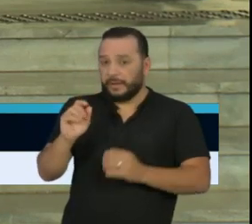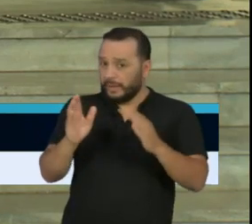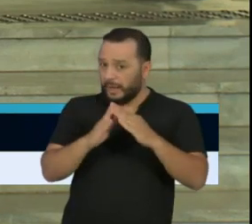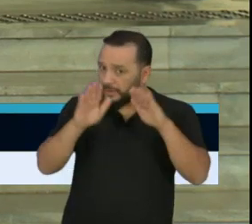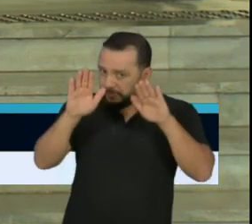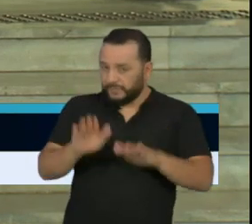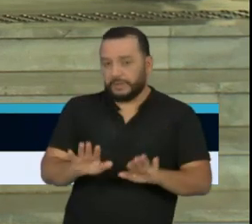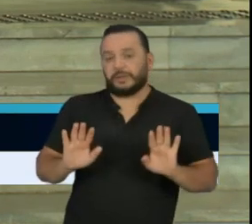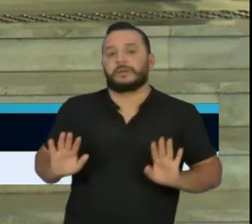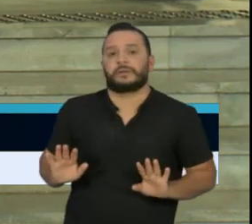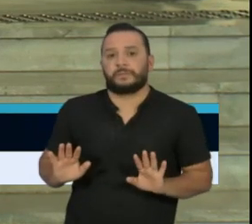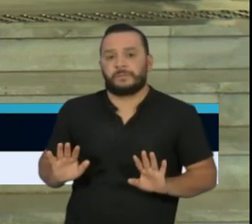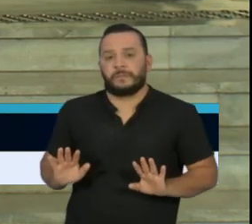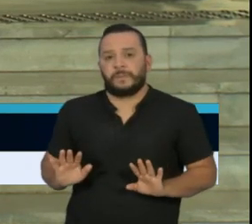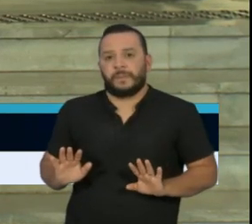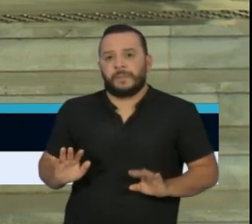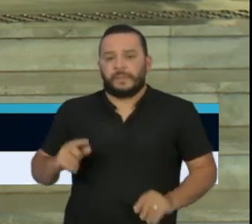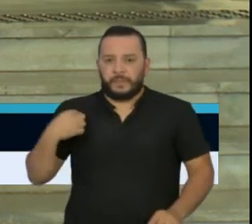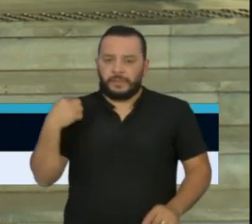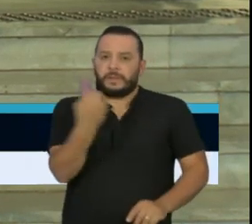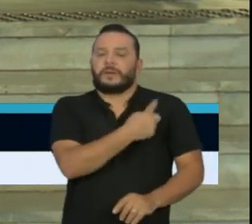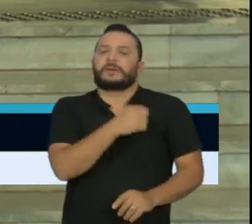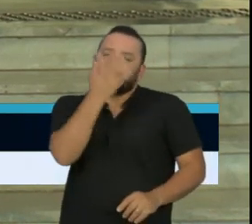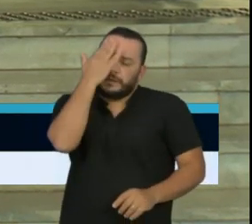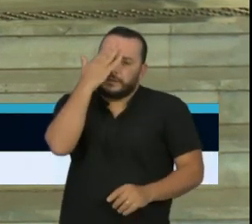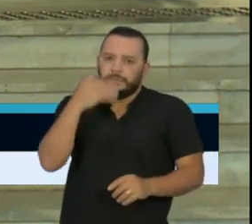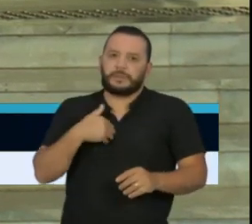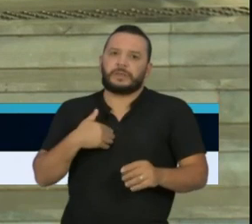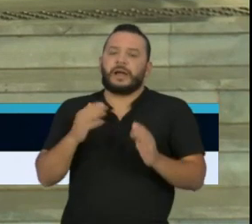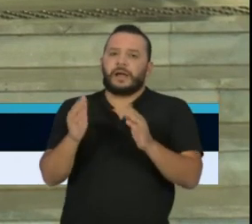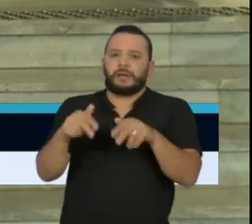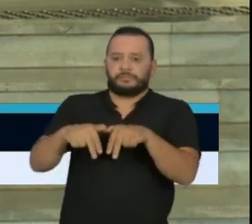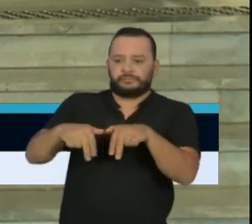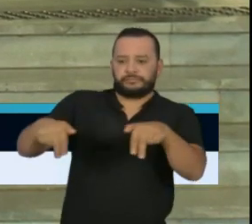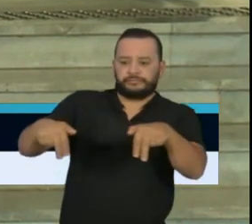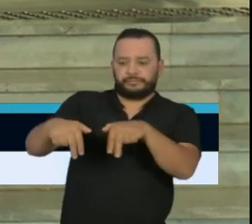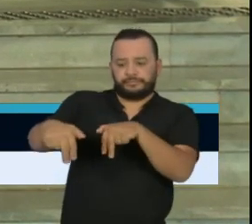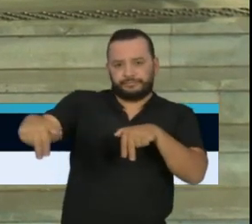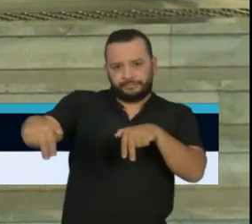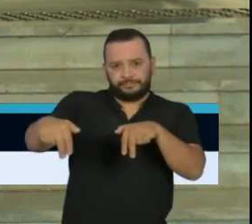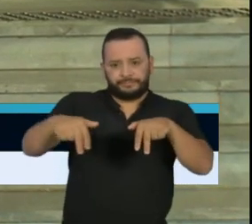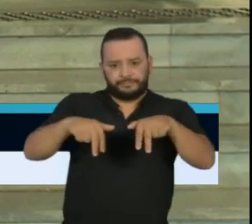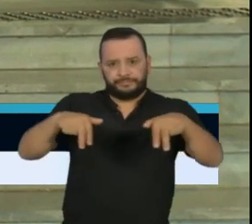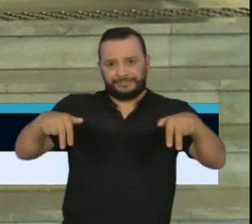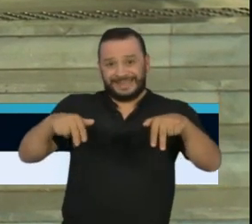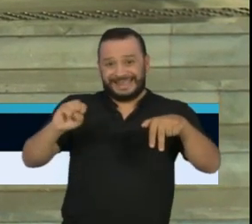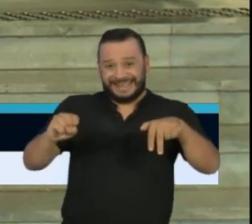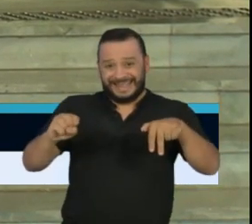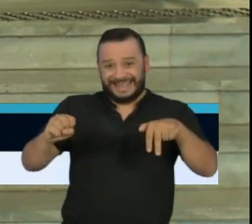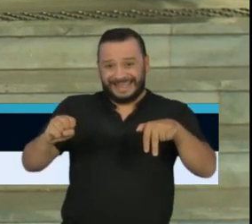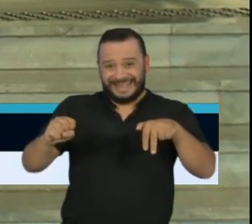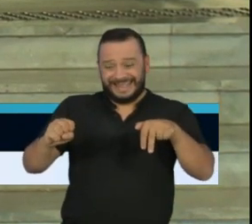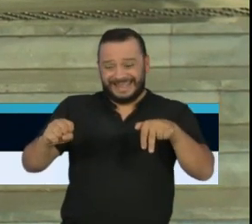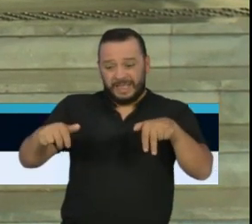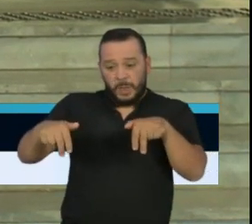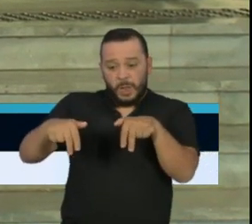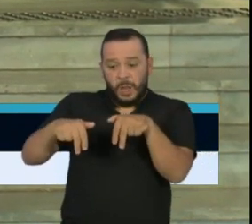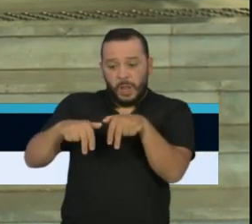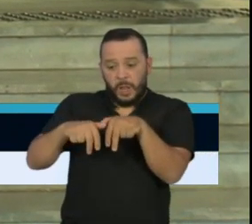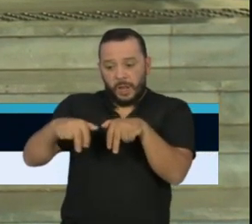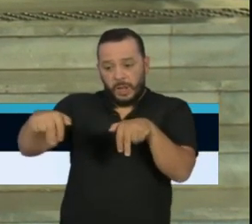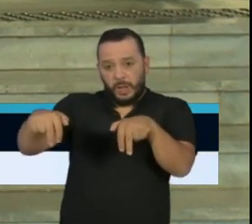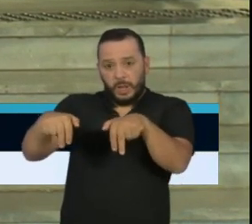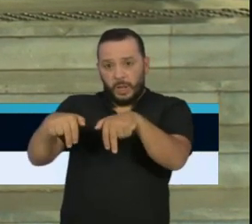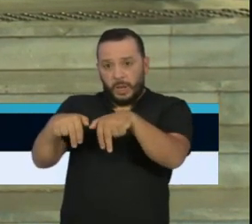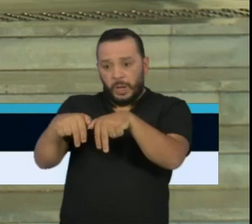casa. Nós sabemos que o distanciamento social, se ele diminuir, esses números de